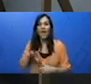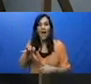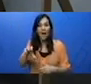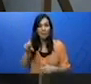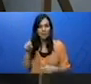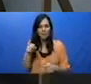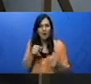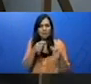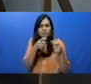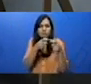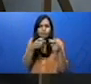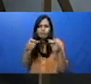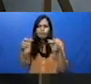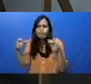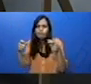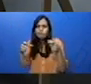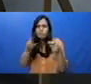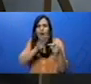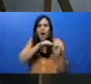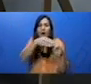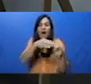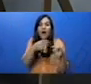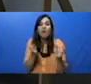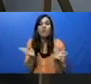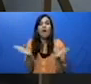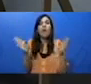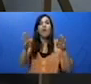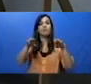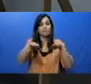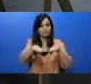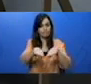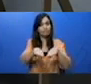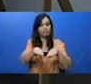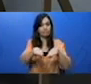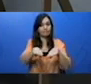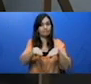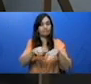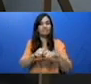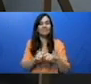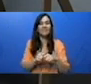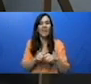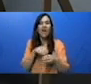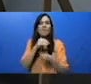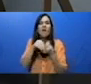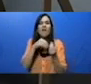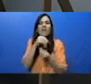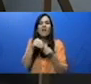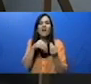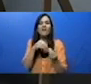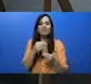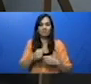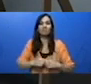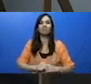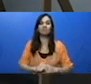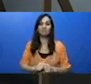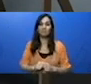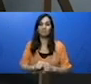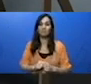fichas, colocar viradas para baixo, assim, na mesa, e embaralhar, ou seja,